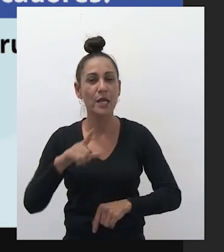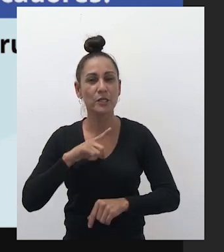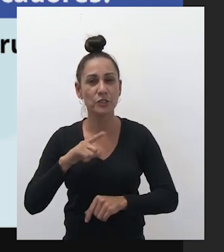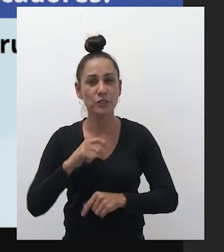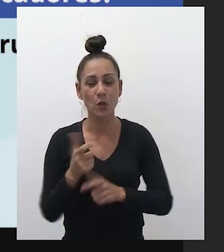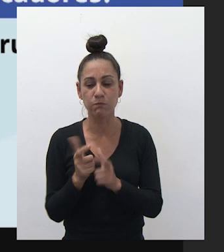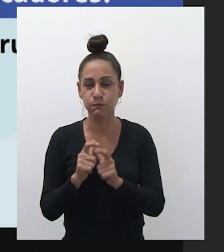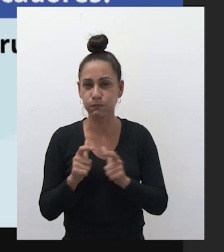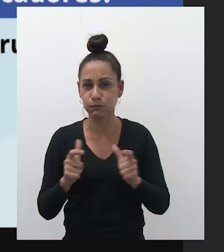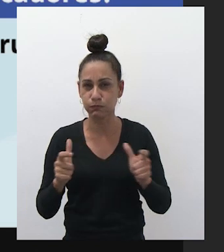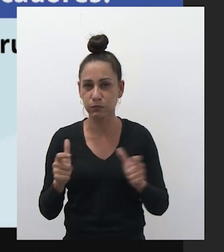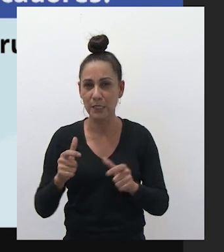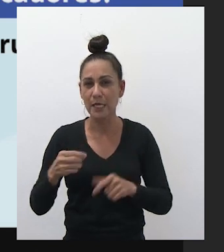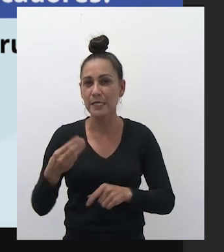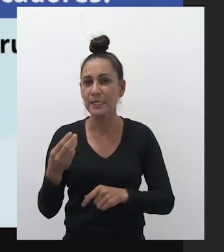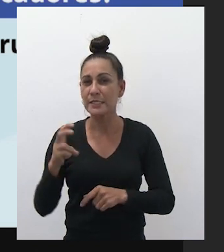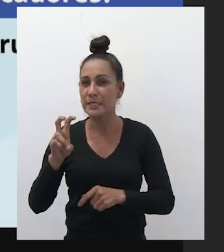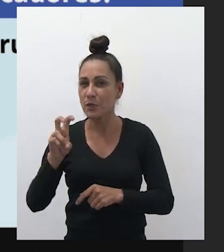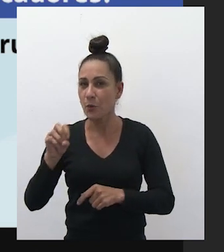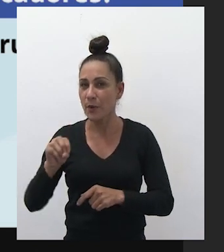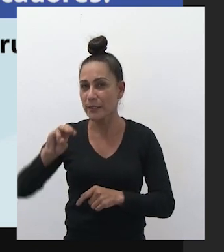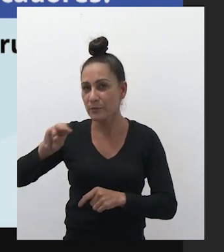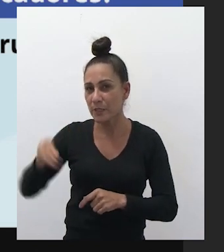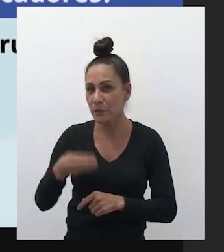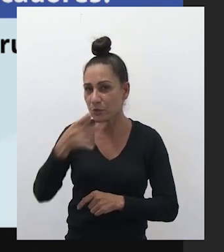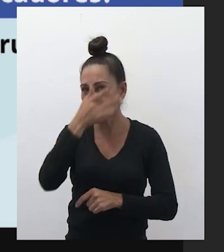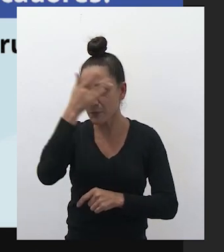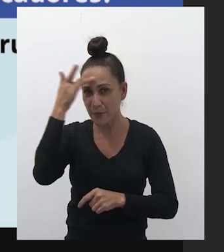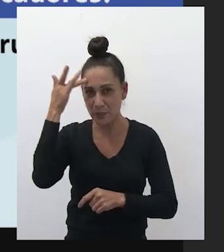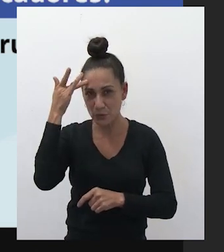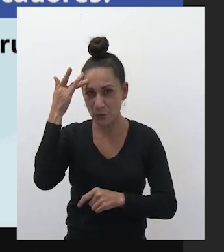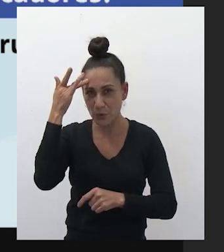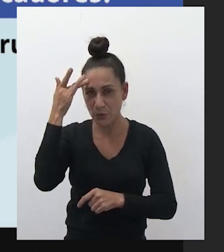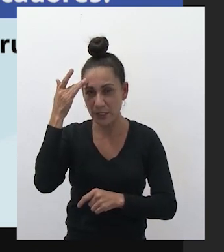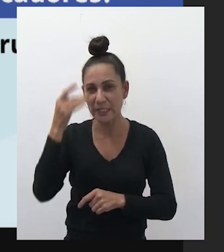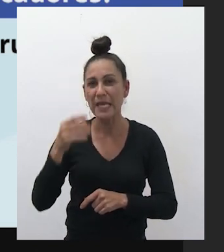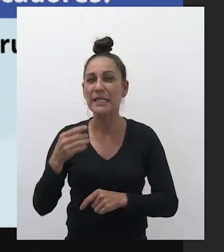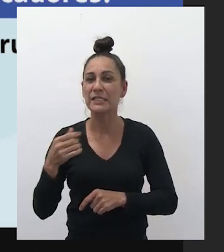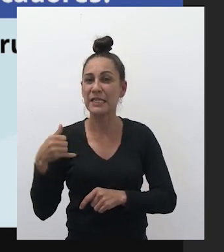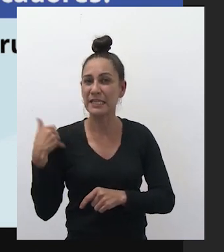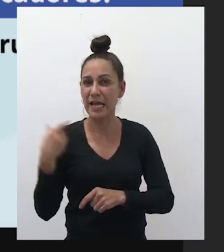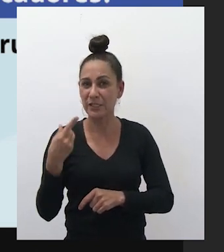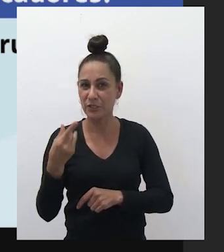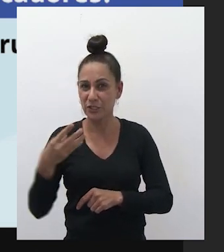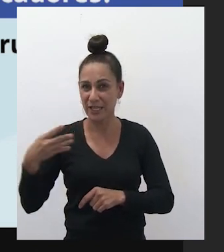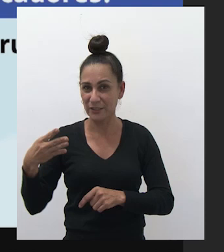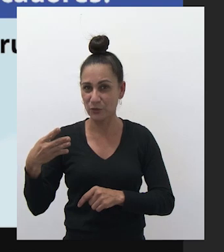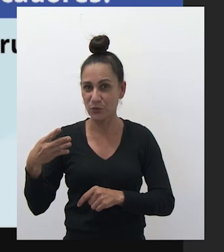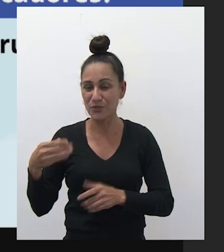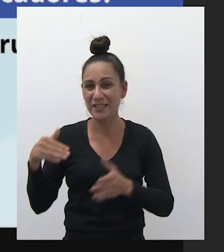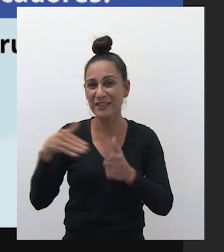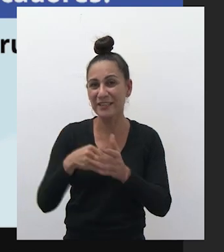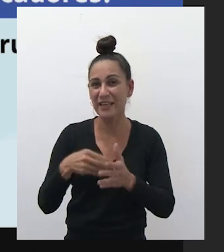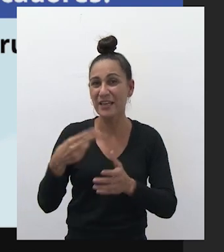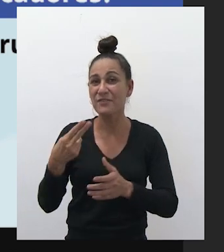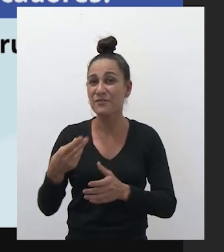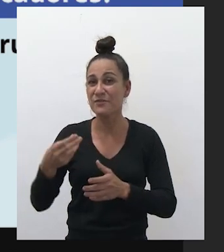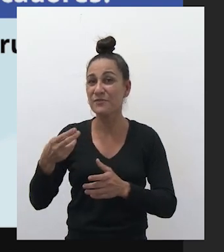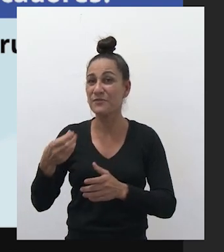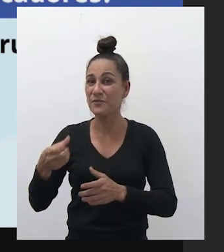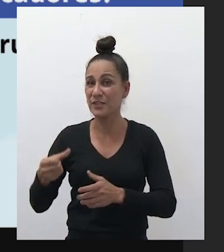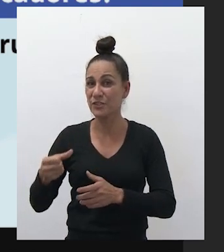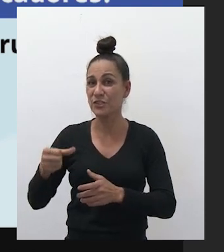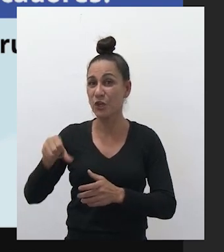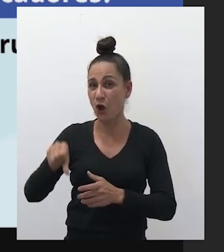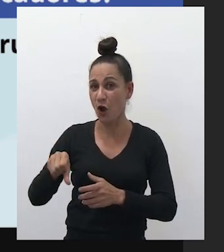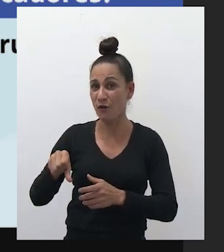contingente de 50 milhões de pessoas entre 14 a 29 anos que